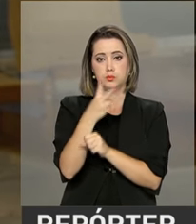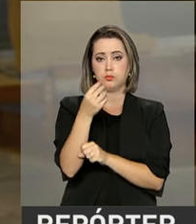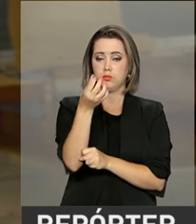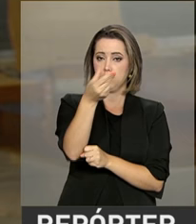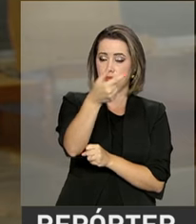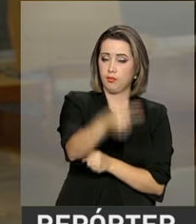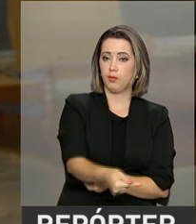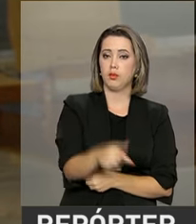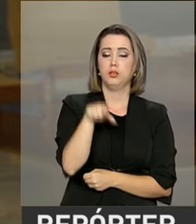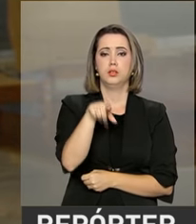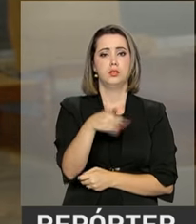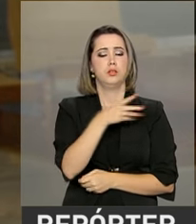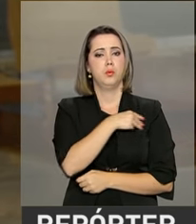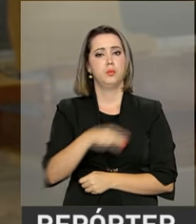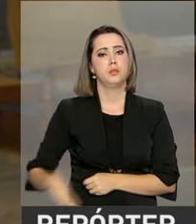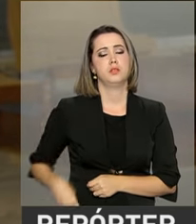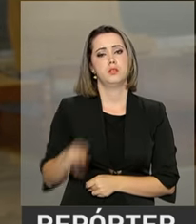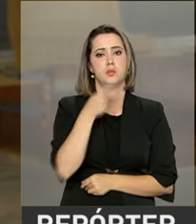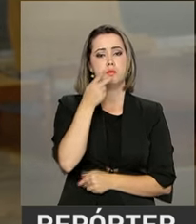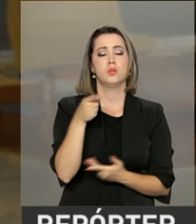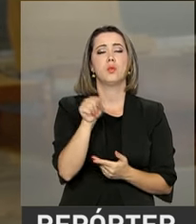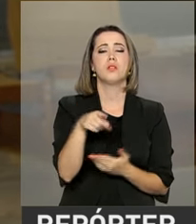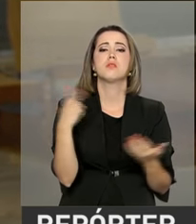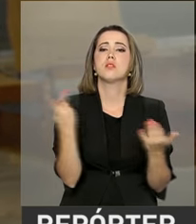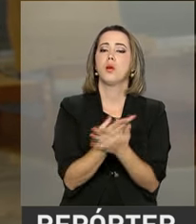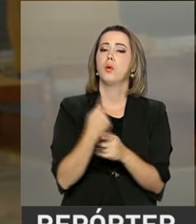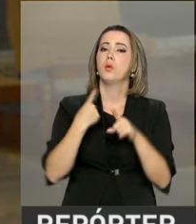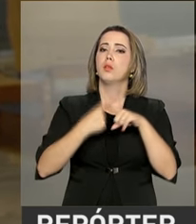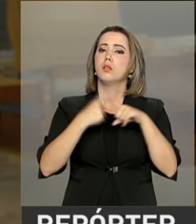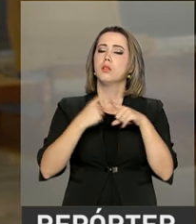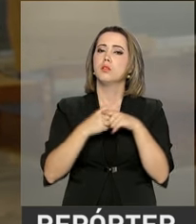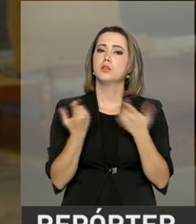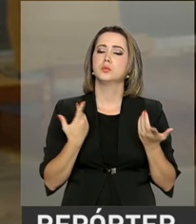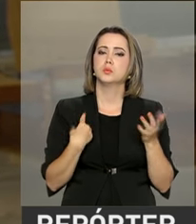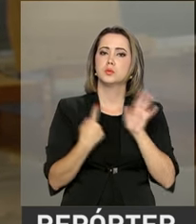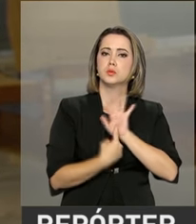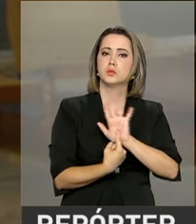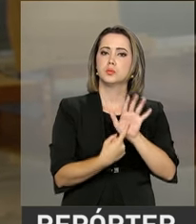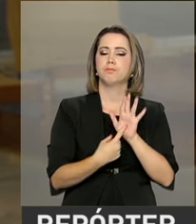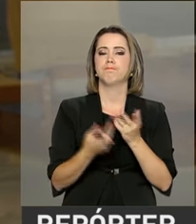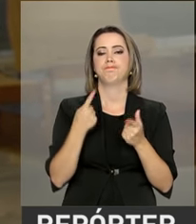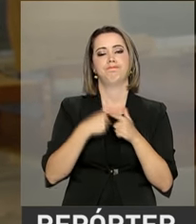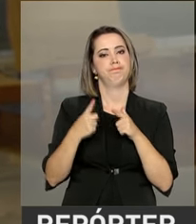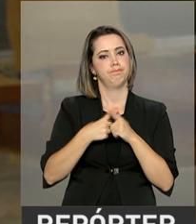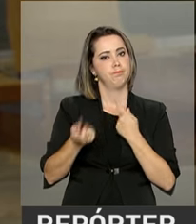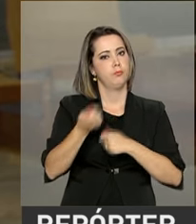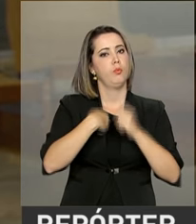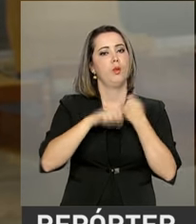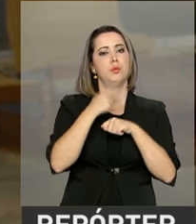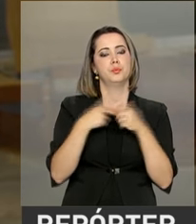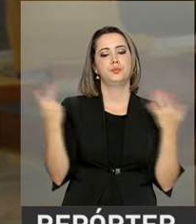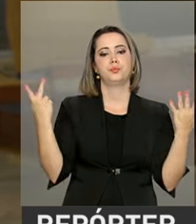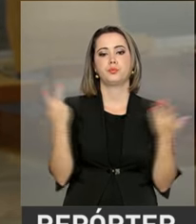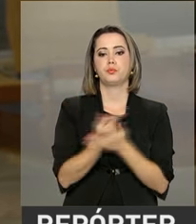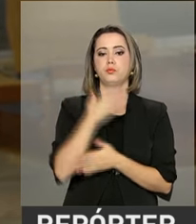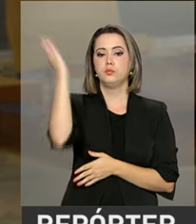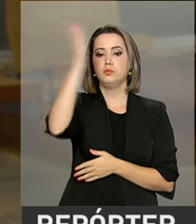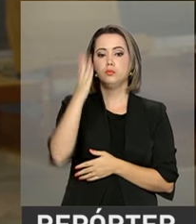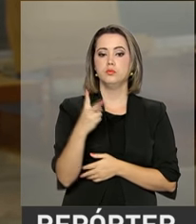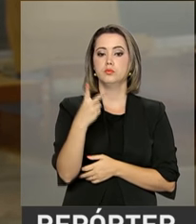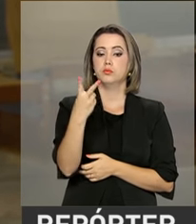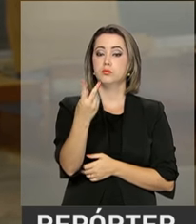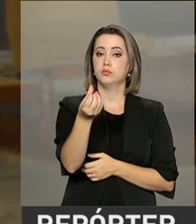da Fazenda, Henrique Meirelles, isso ocorre por conta do reflexo da crise econômica que se abateu no Brasil